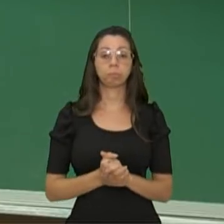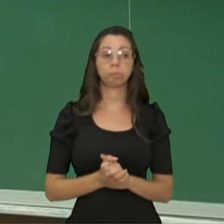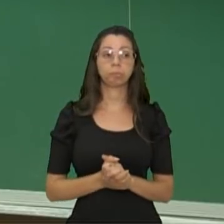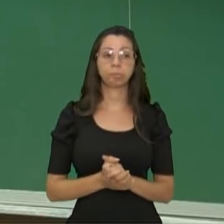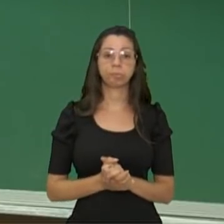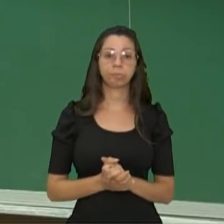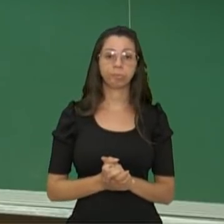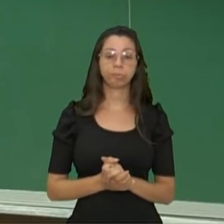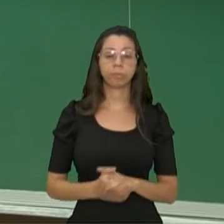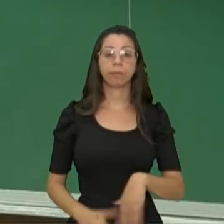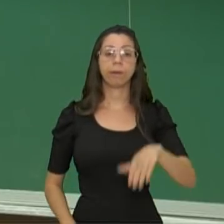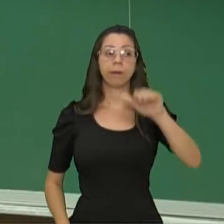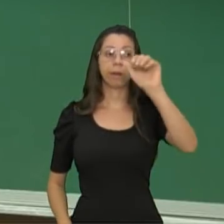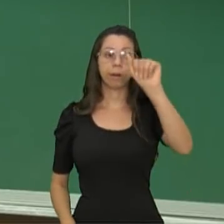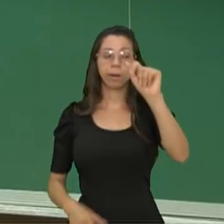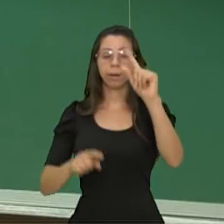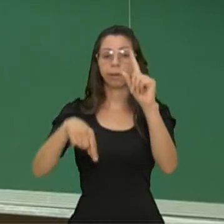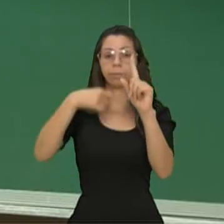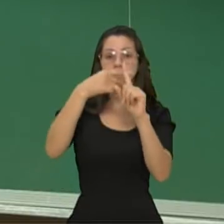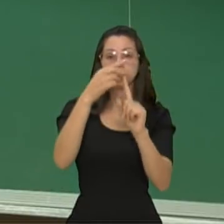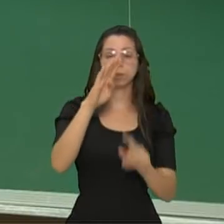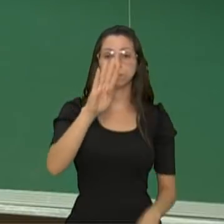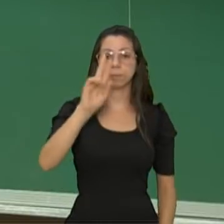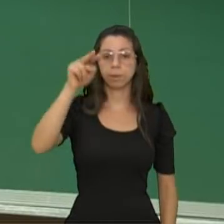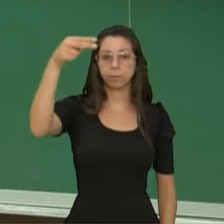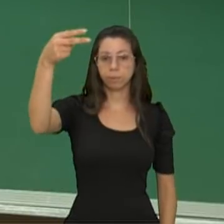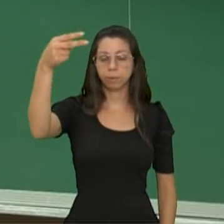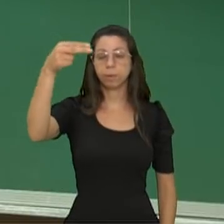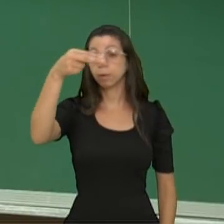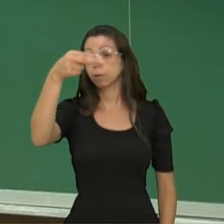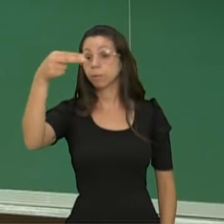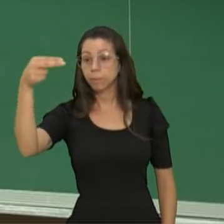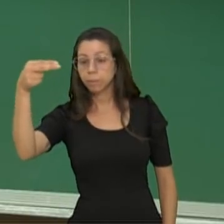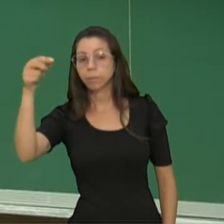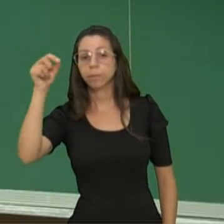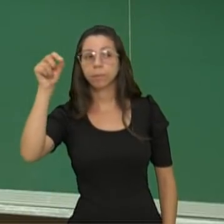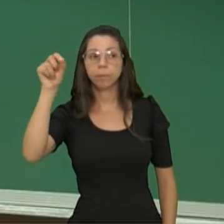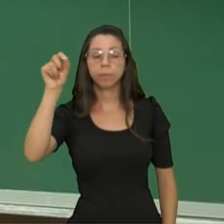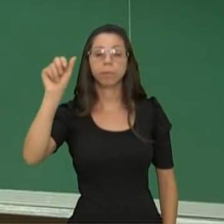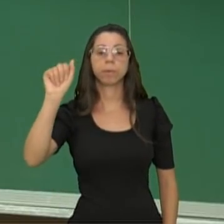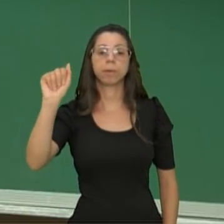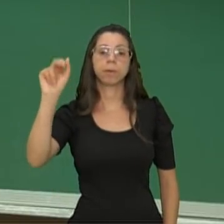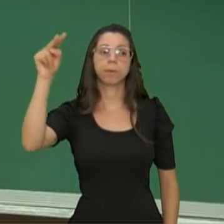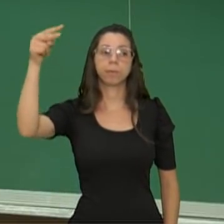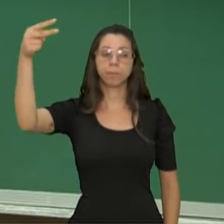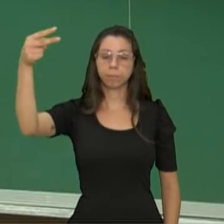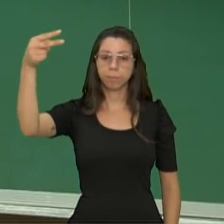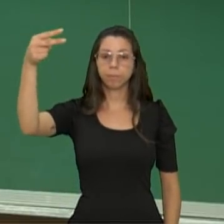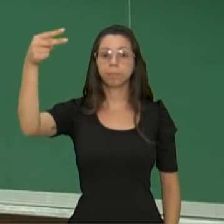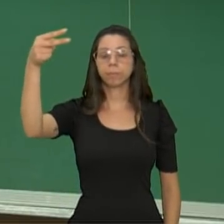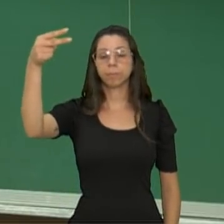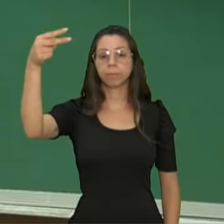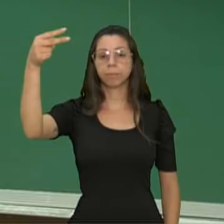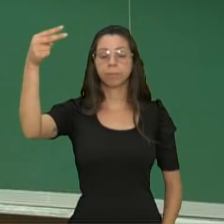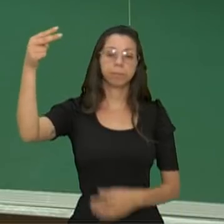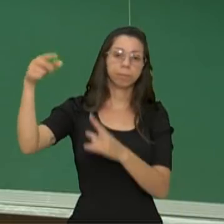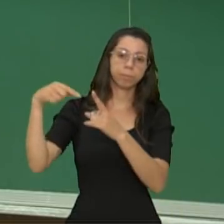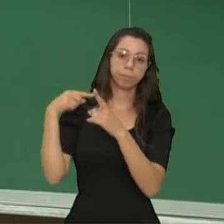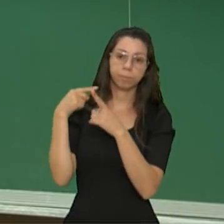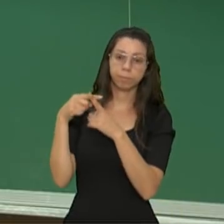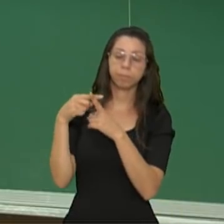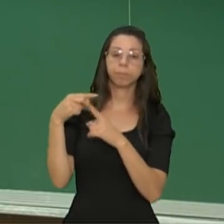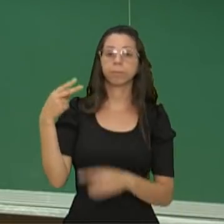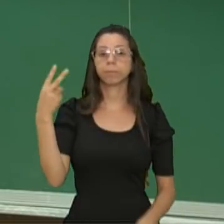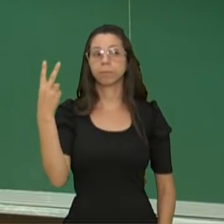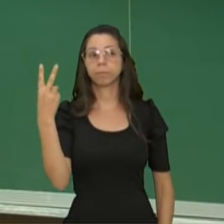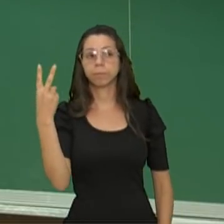B elevado ao quadrado vai ser igual a ao quadrado, quadrado do primeiro termo, mais